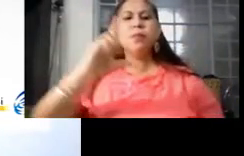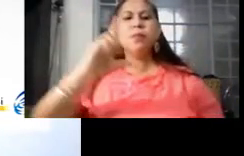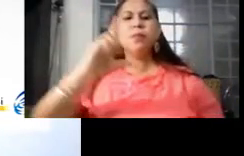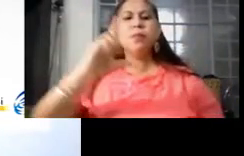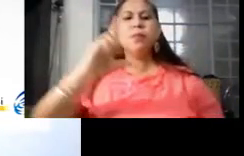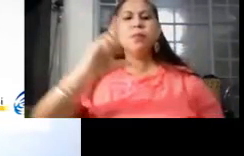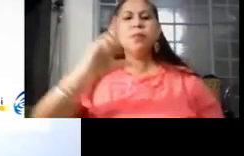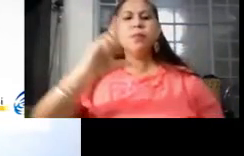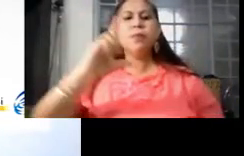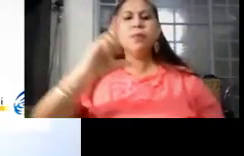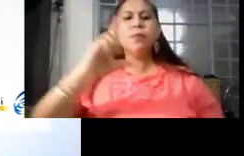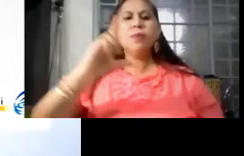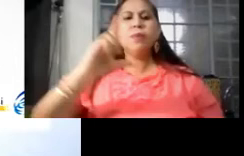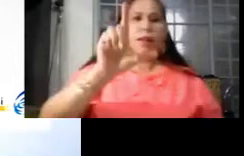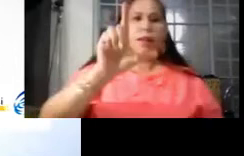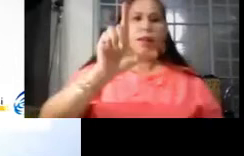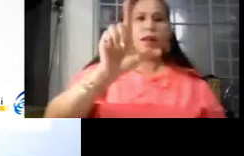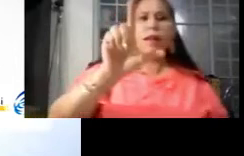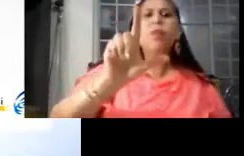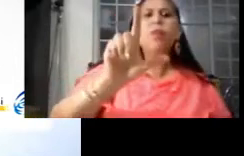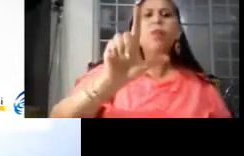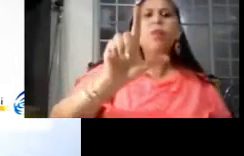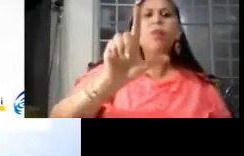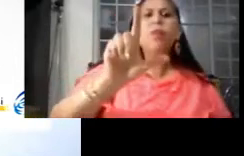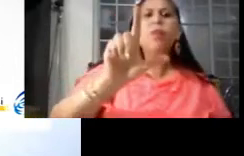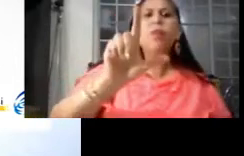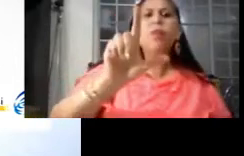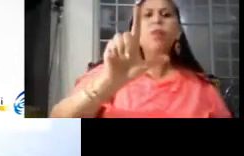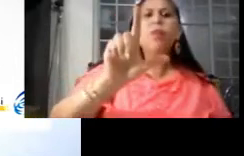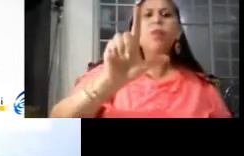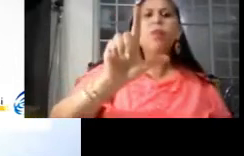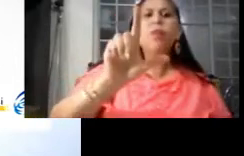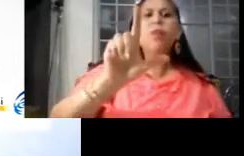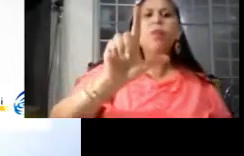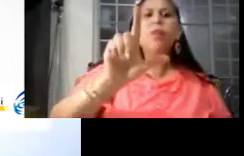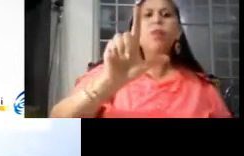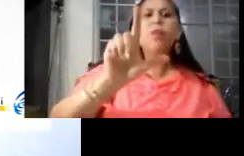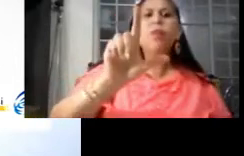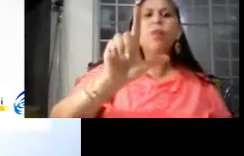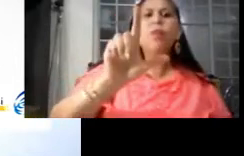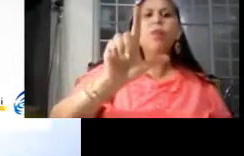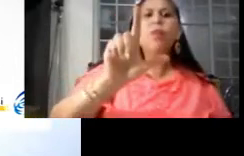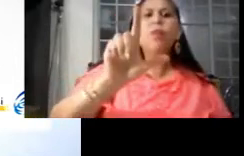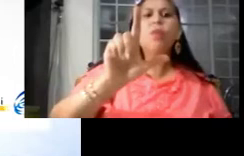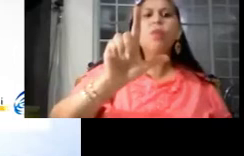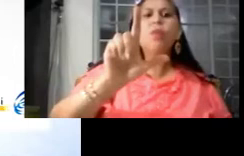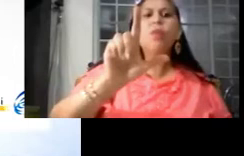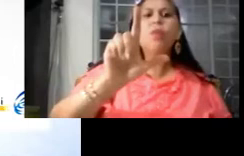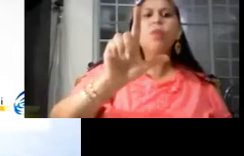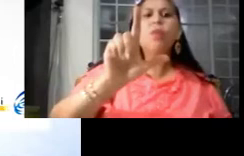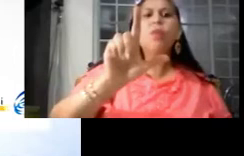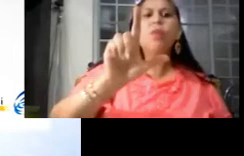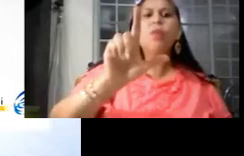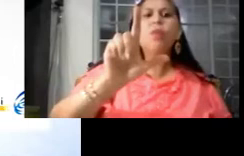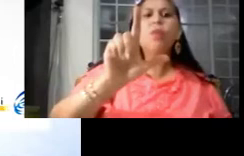o sinal de ter. Aqui, configuração em L, batendo aqui em frente do peito. Ter. É